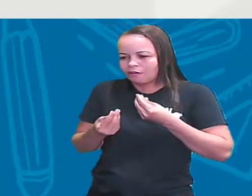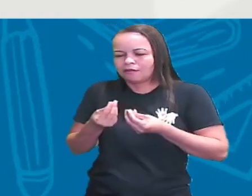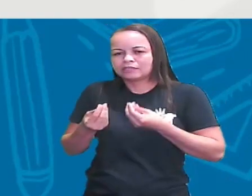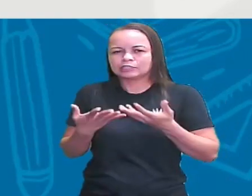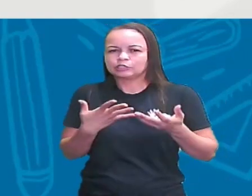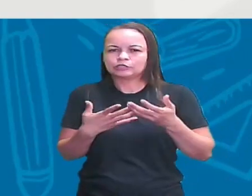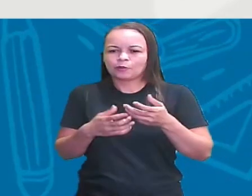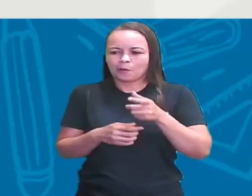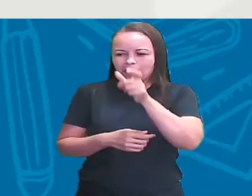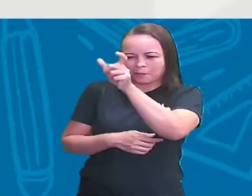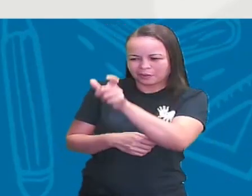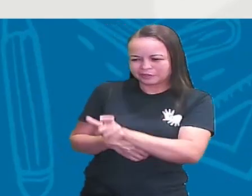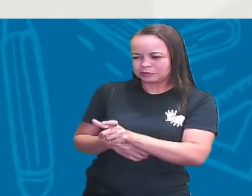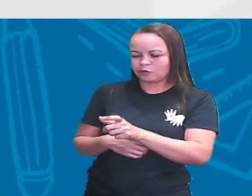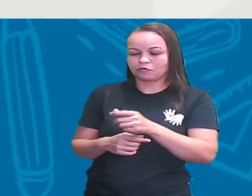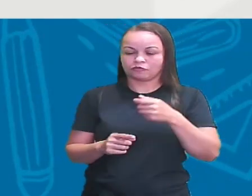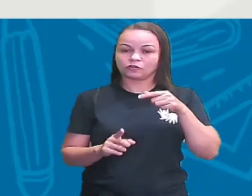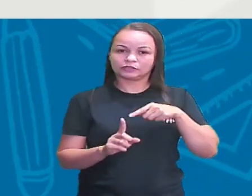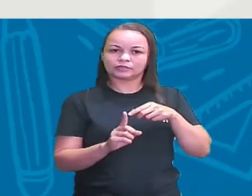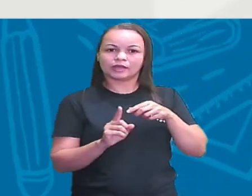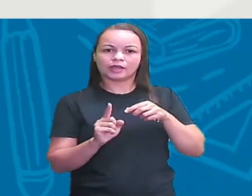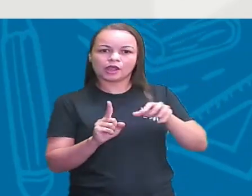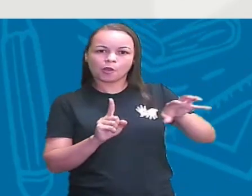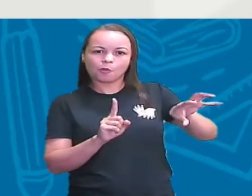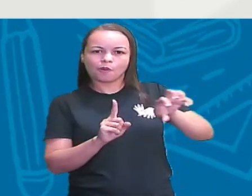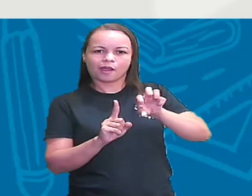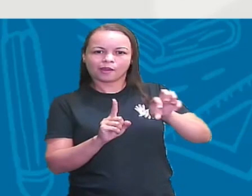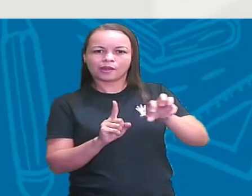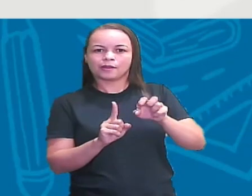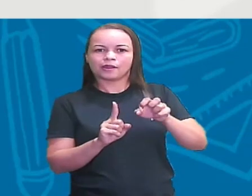ou seja, você é um emissor, não é?